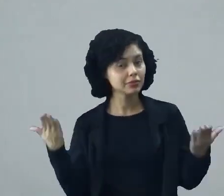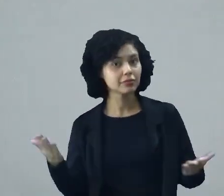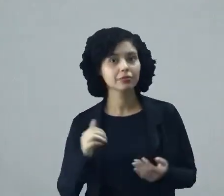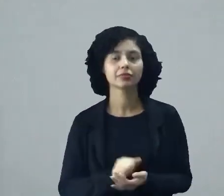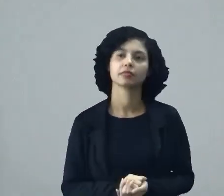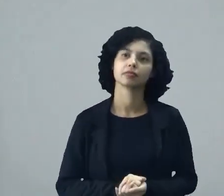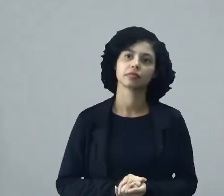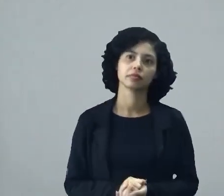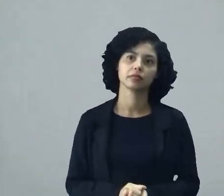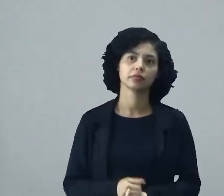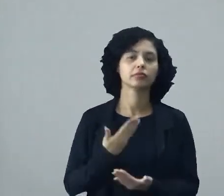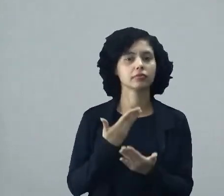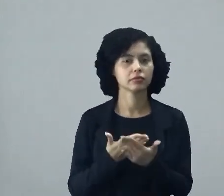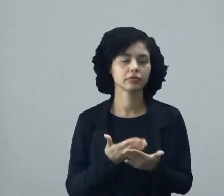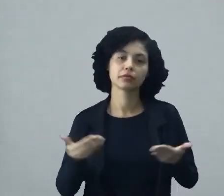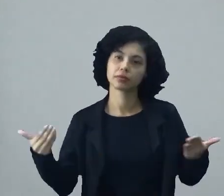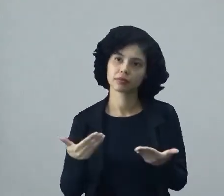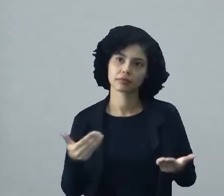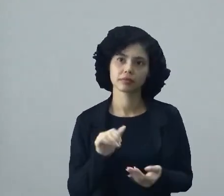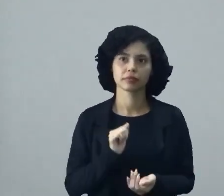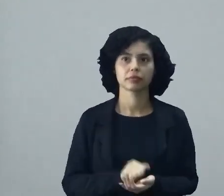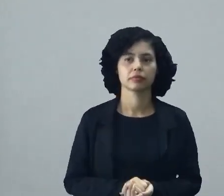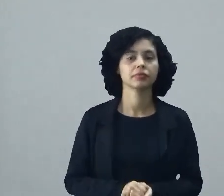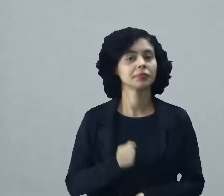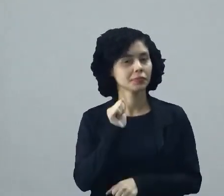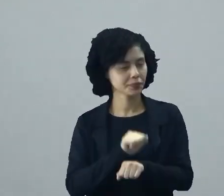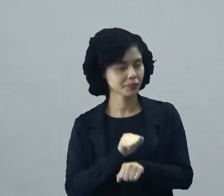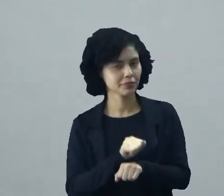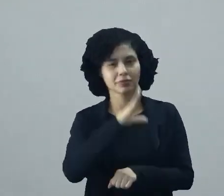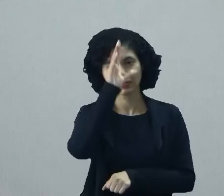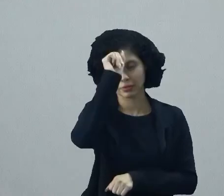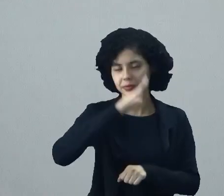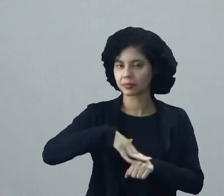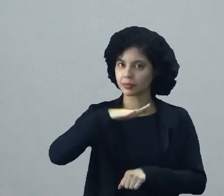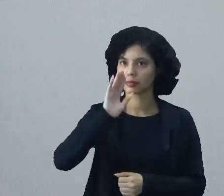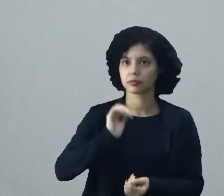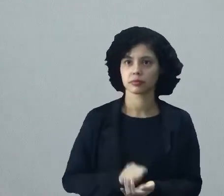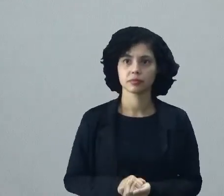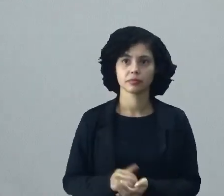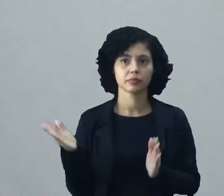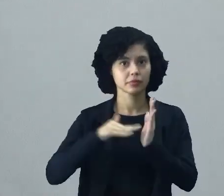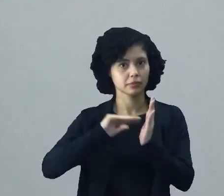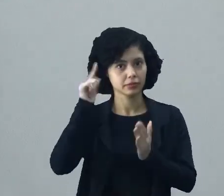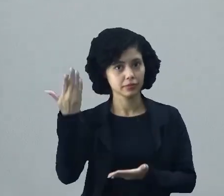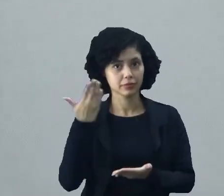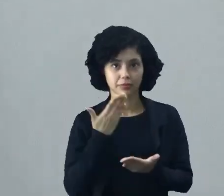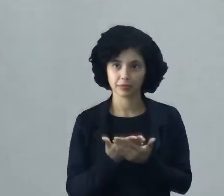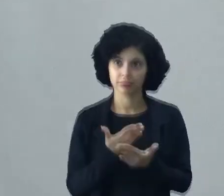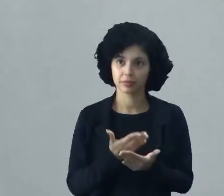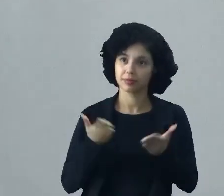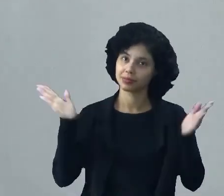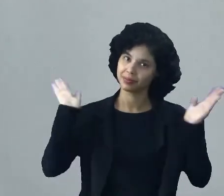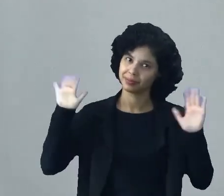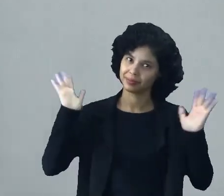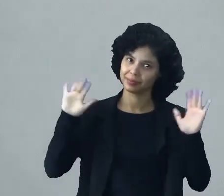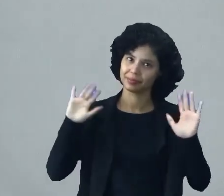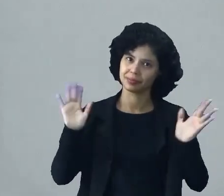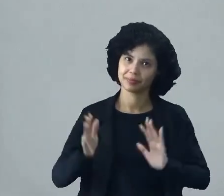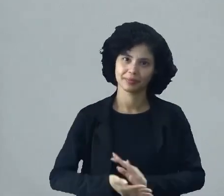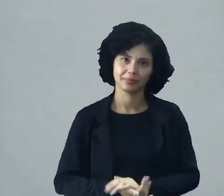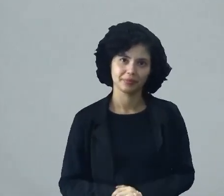então queridos Essa foi a nossa aula de hoje Espero que tenham aprendido bastante até a nossa próxima aula tchau